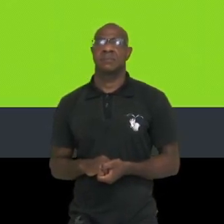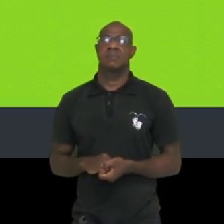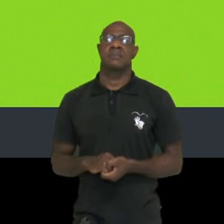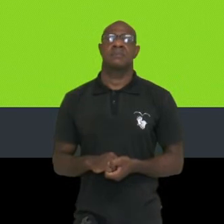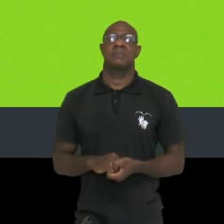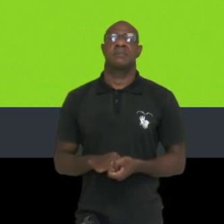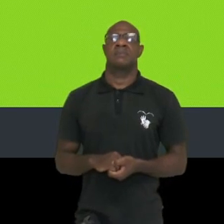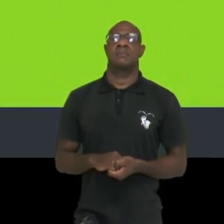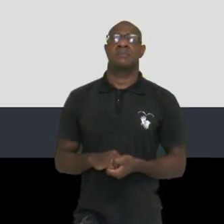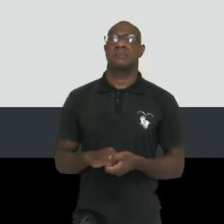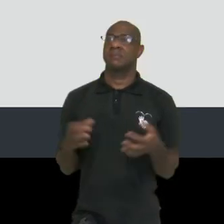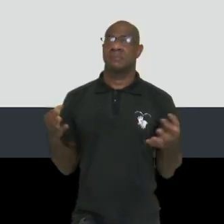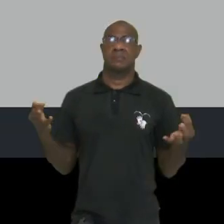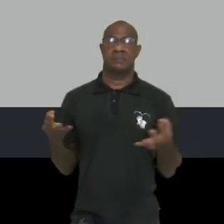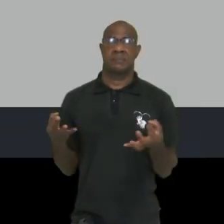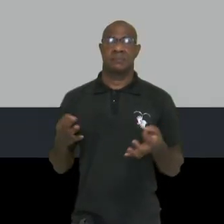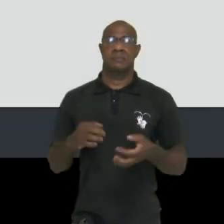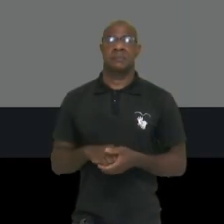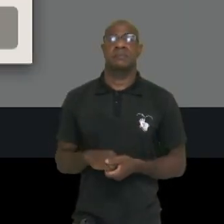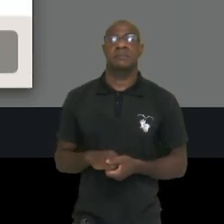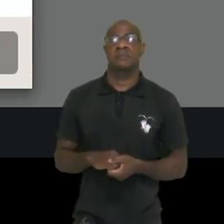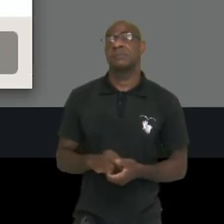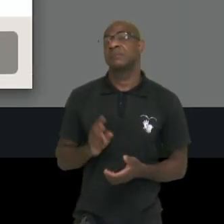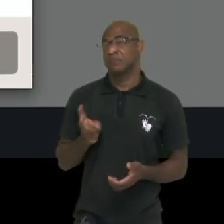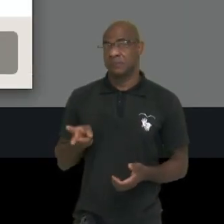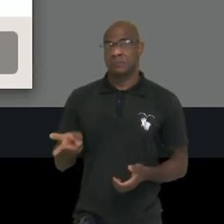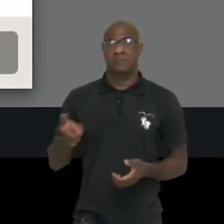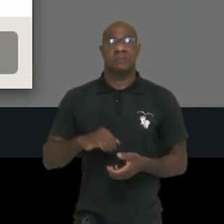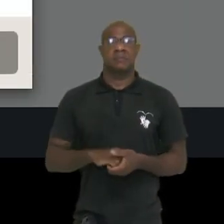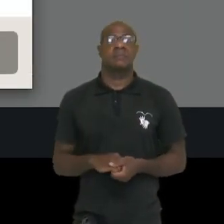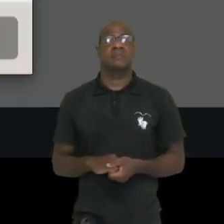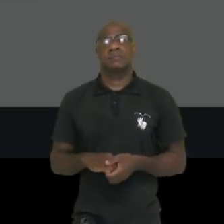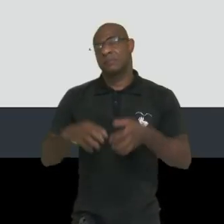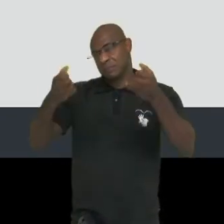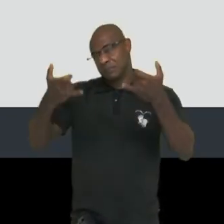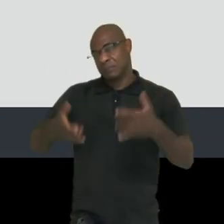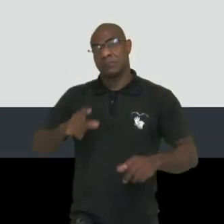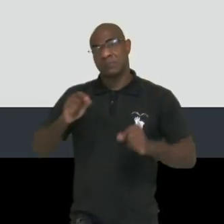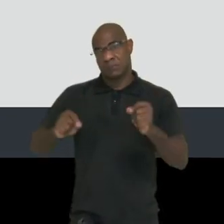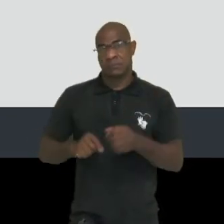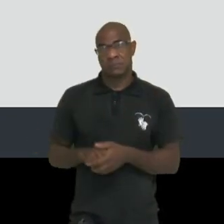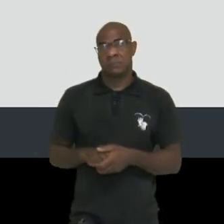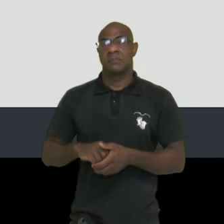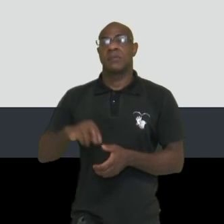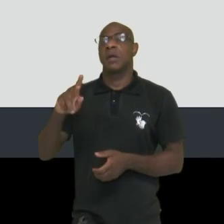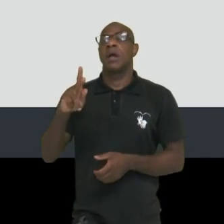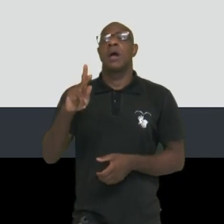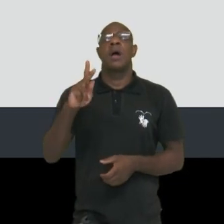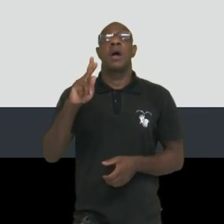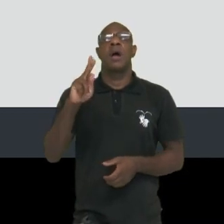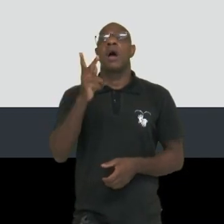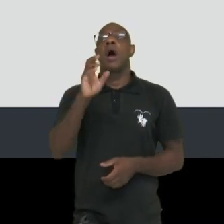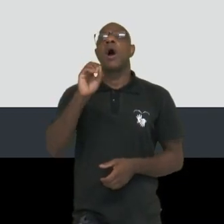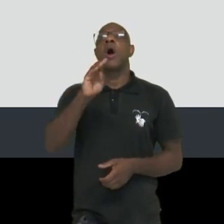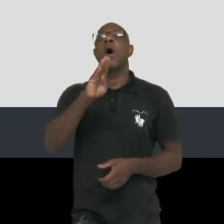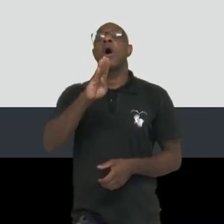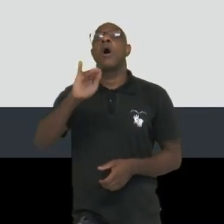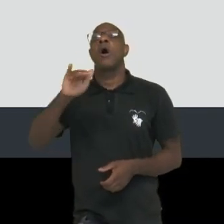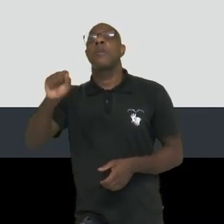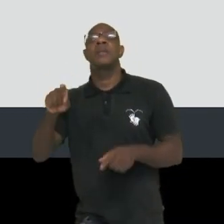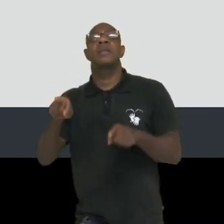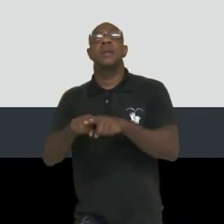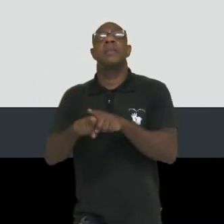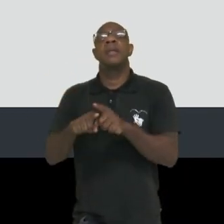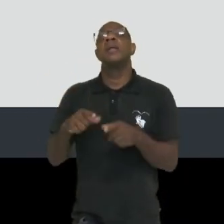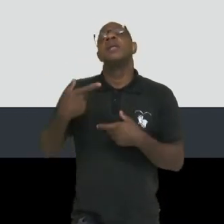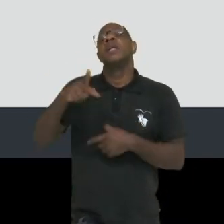Olha lá. Então, continuando. Falando sobre hobbies e seus interesses. Você está na